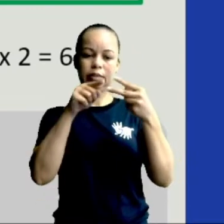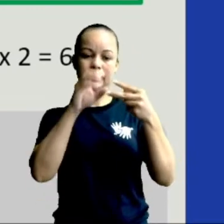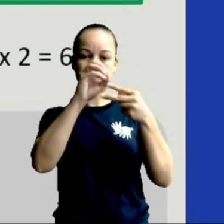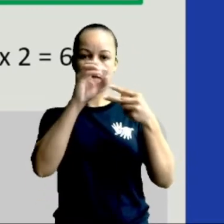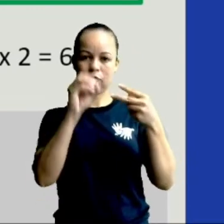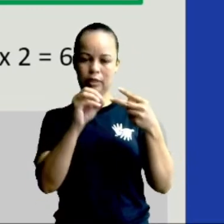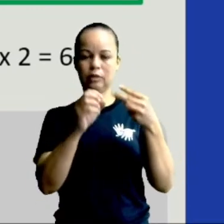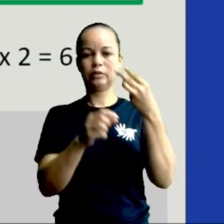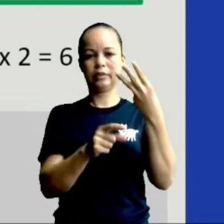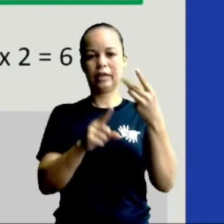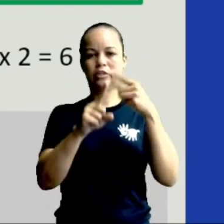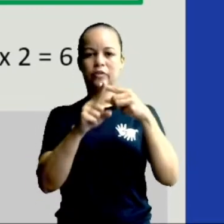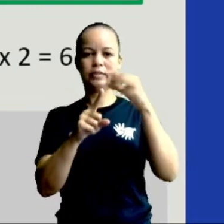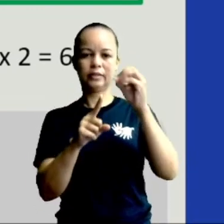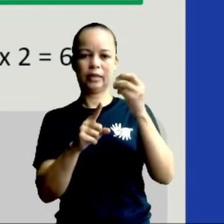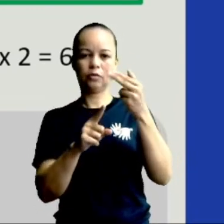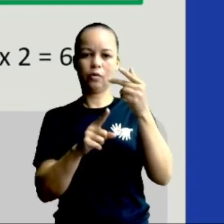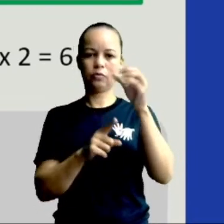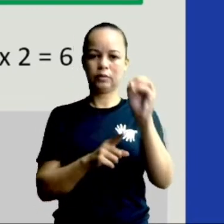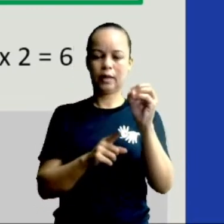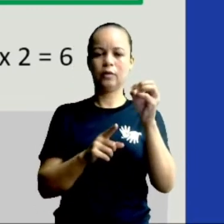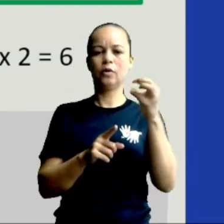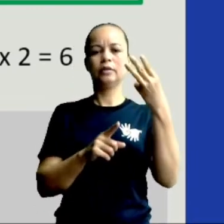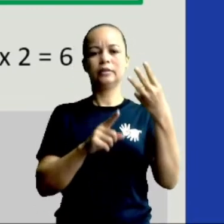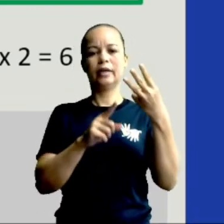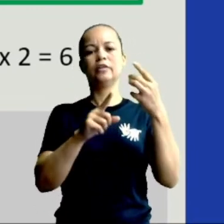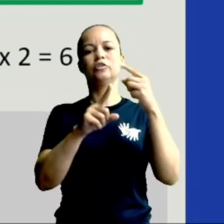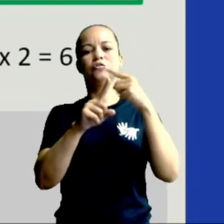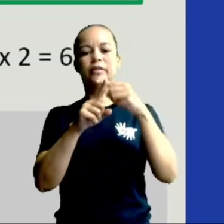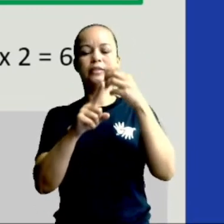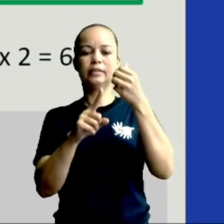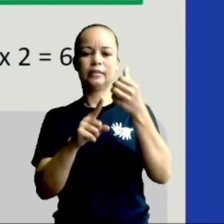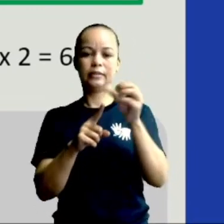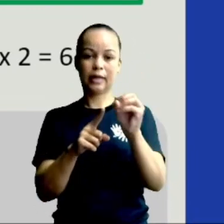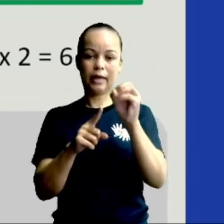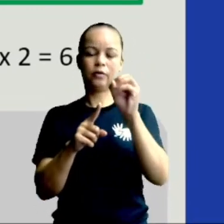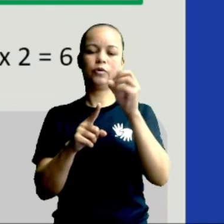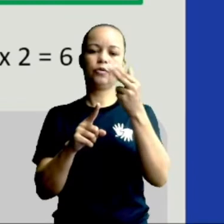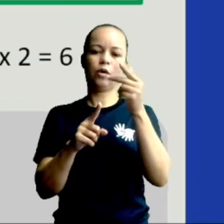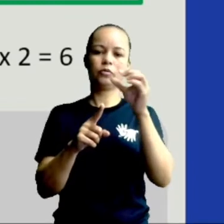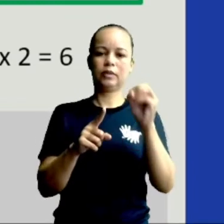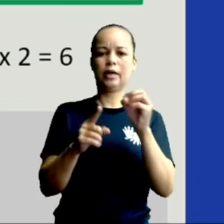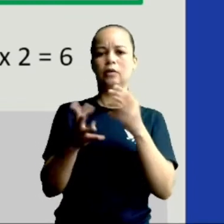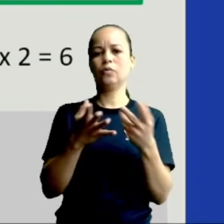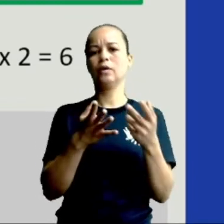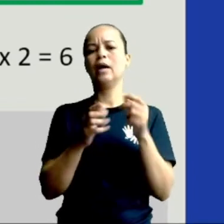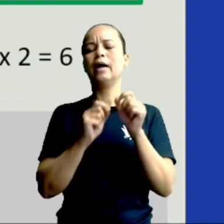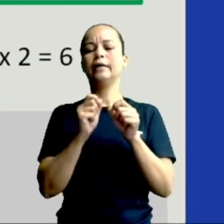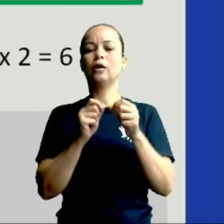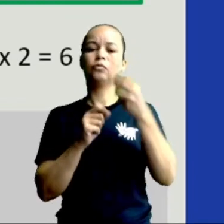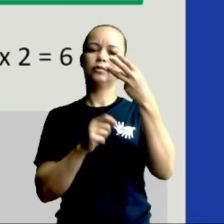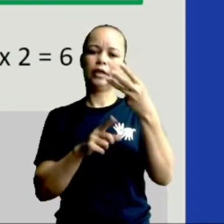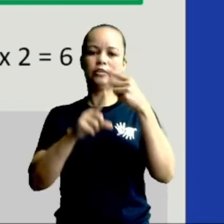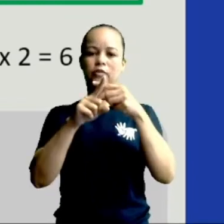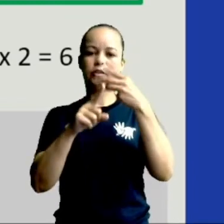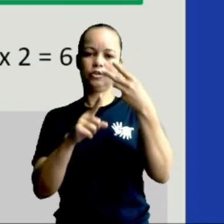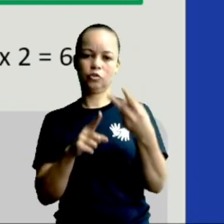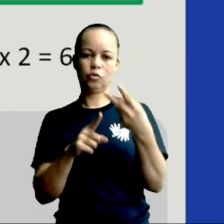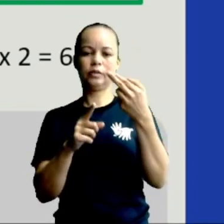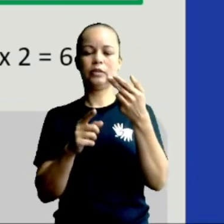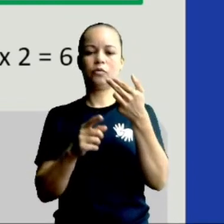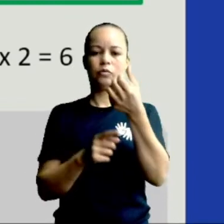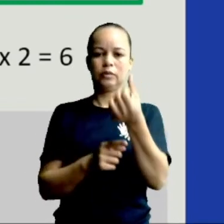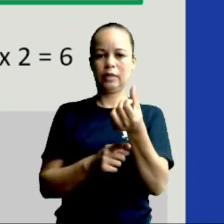dar 0? E 3 vezes 2, 6. Mas, para facilitar o meu cálculo, eu calculo 3 vezes 2, 6 e